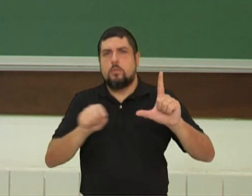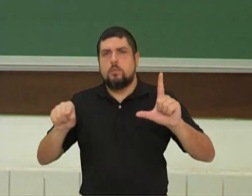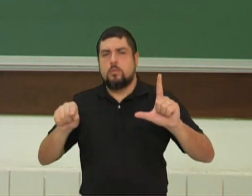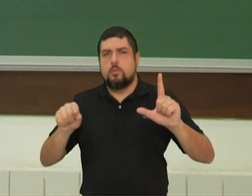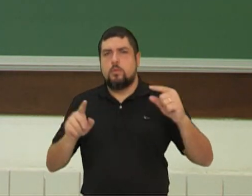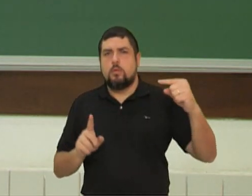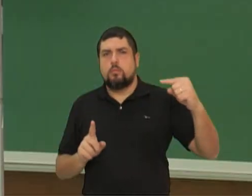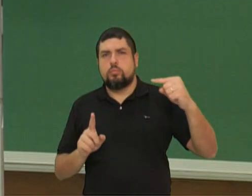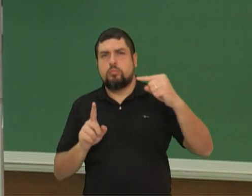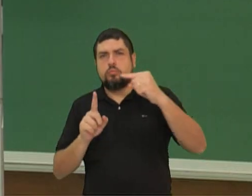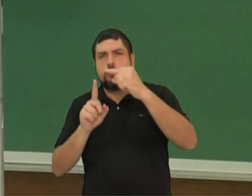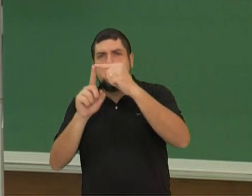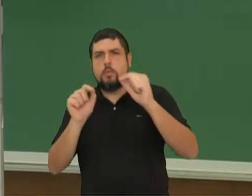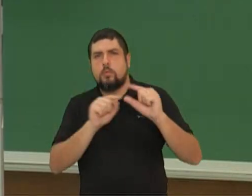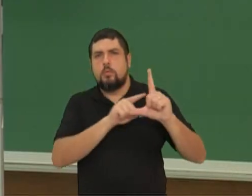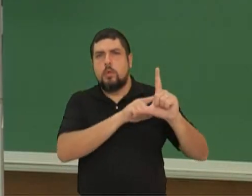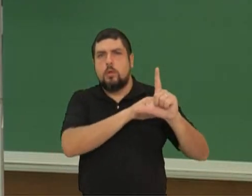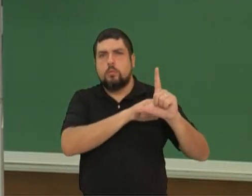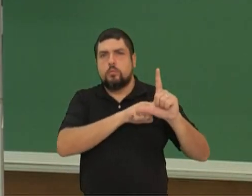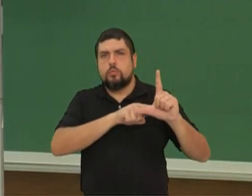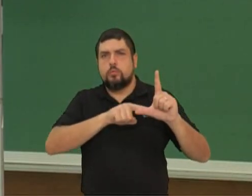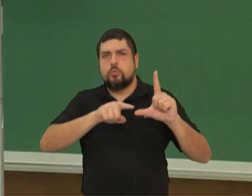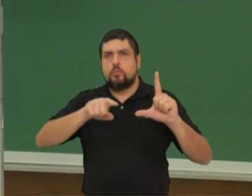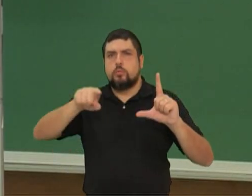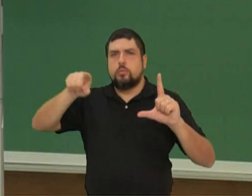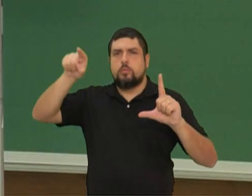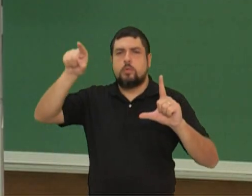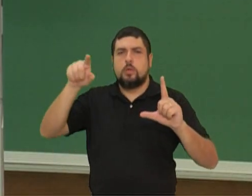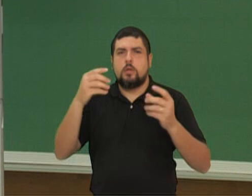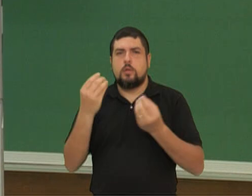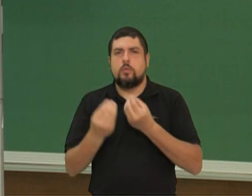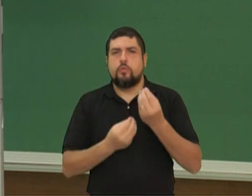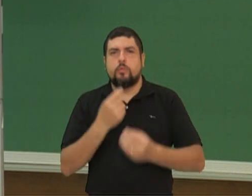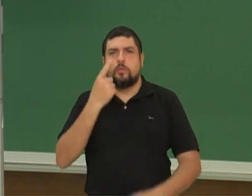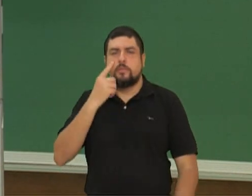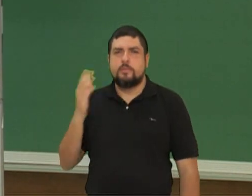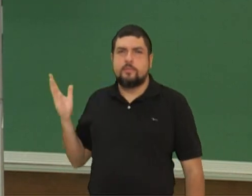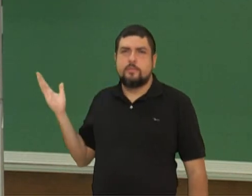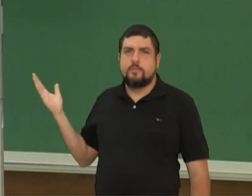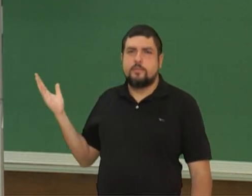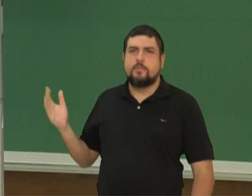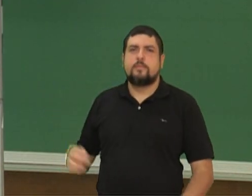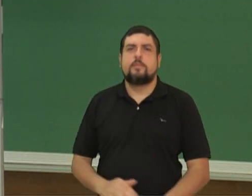Aí você monta o desenho aqui, né? Passa essa linha